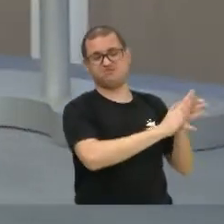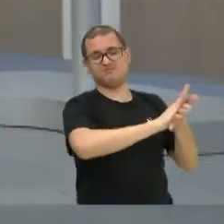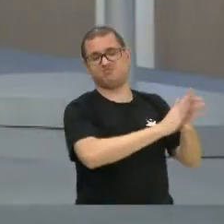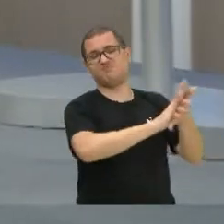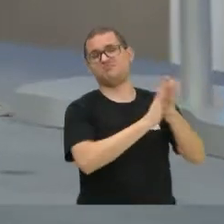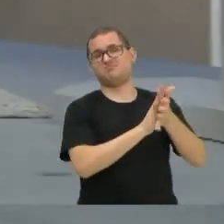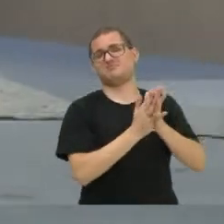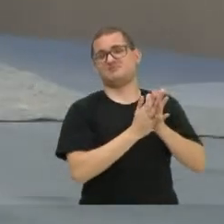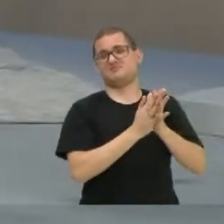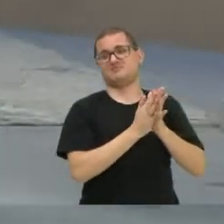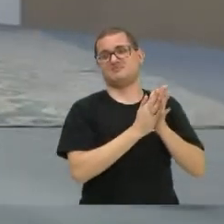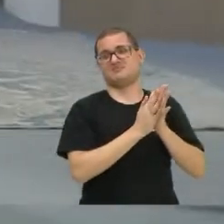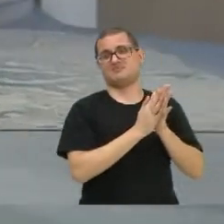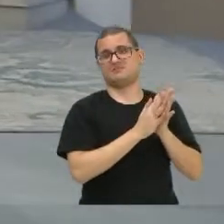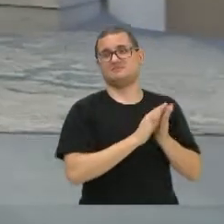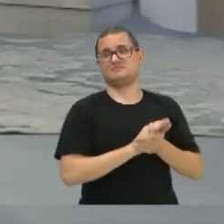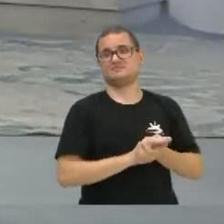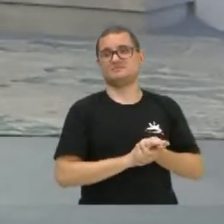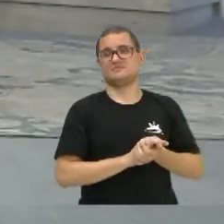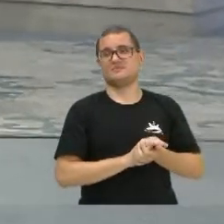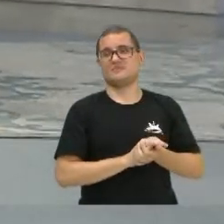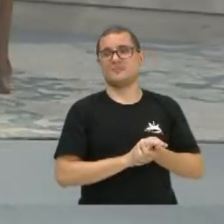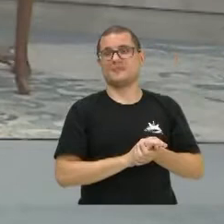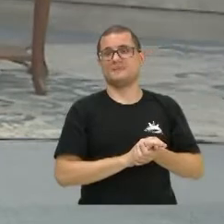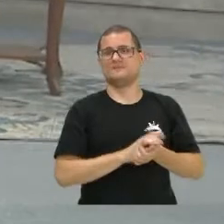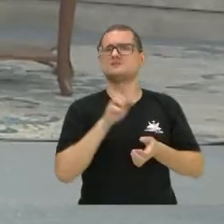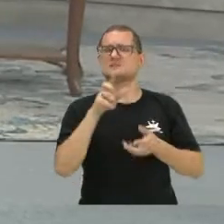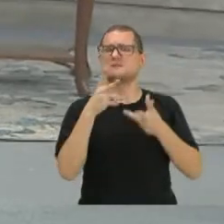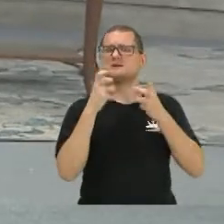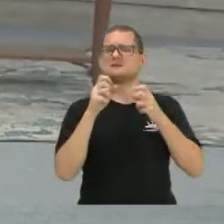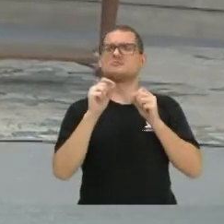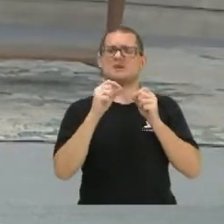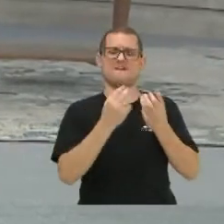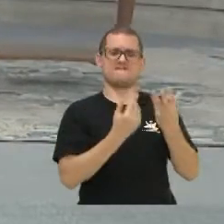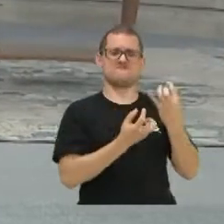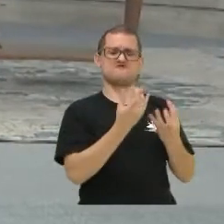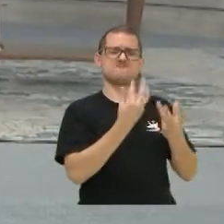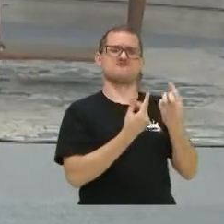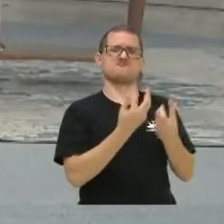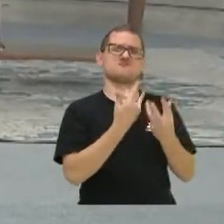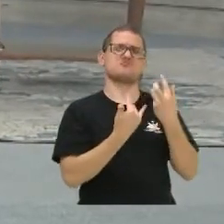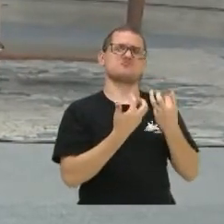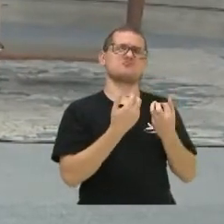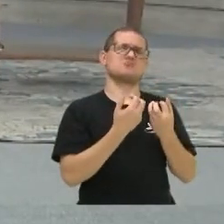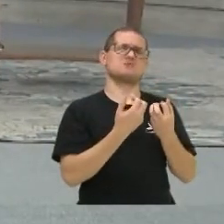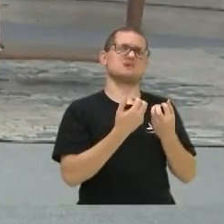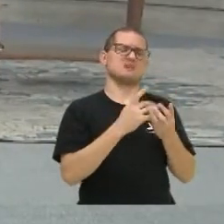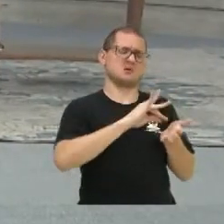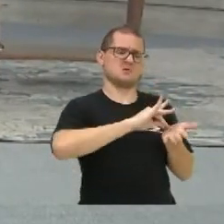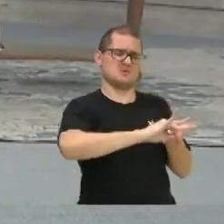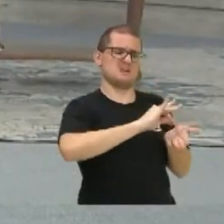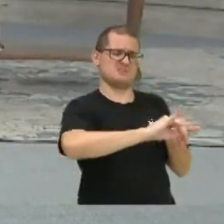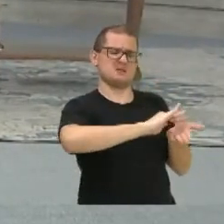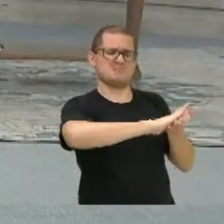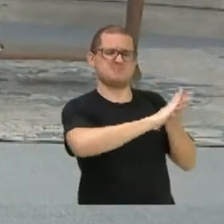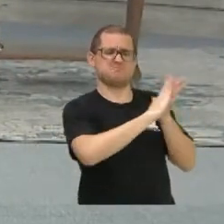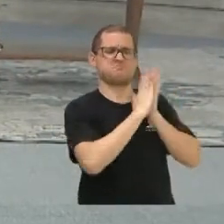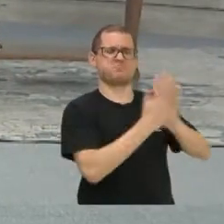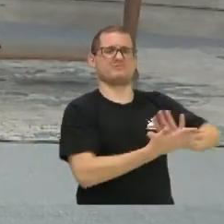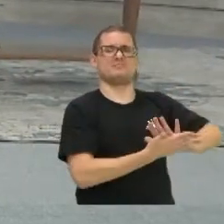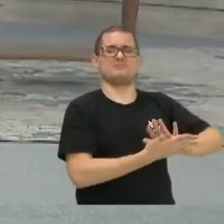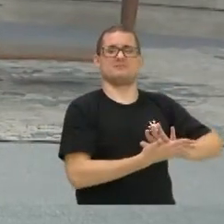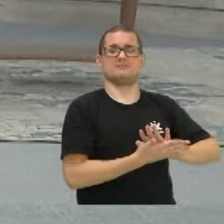fogo que devora inimigos não pretende aí mencionar um é